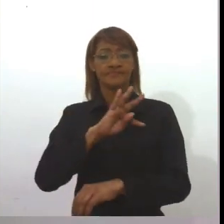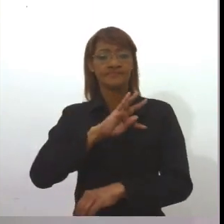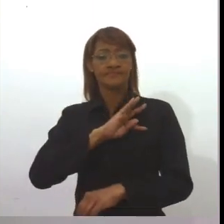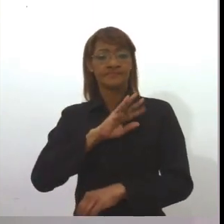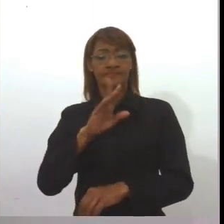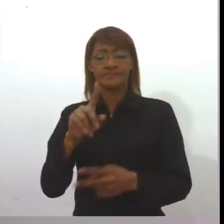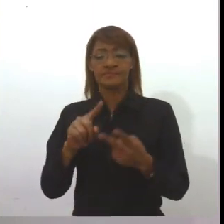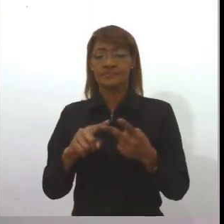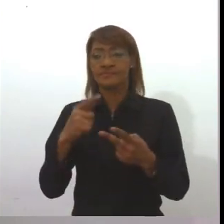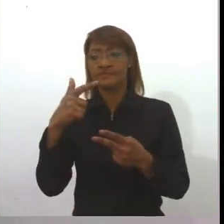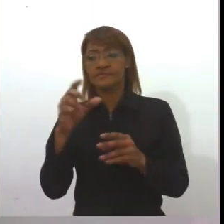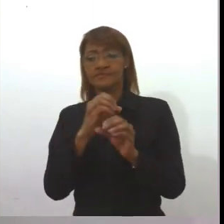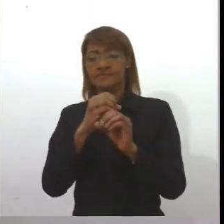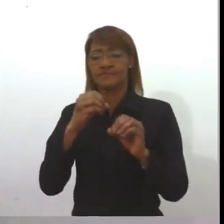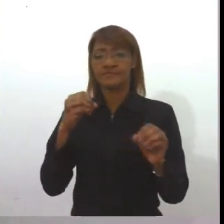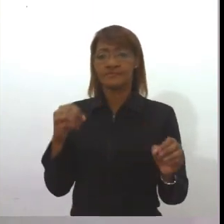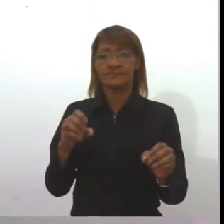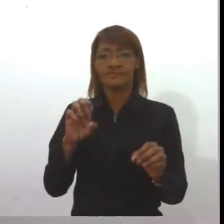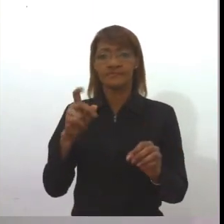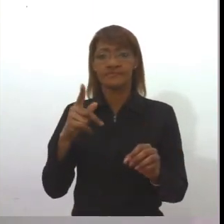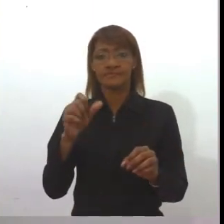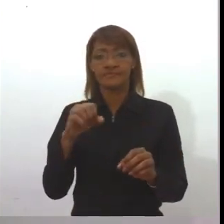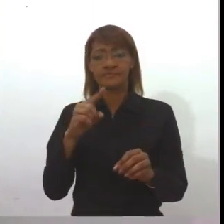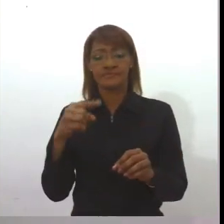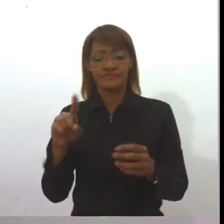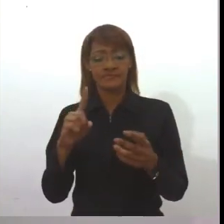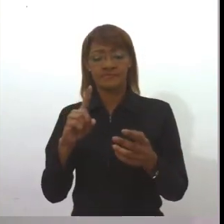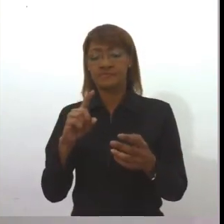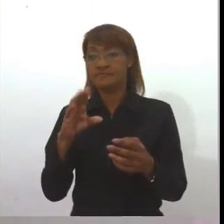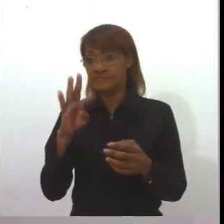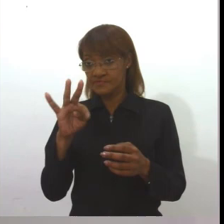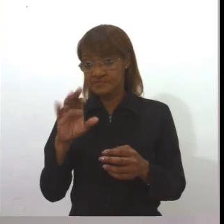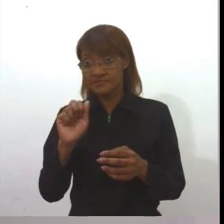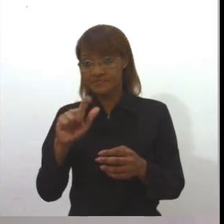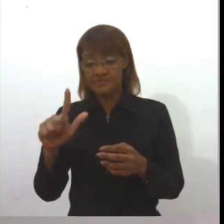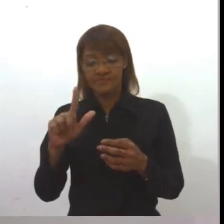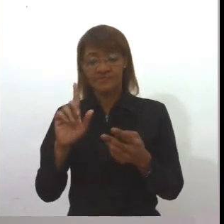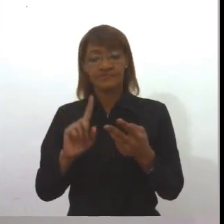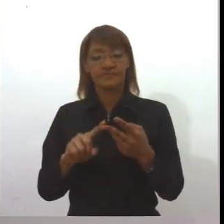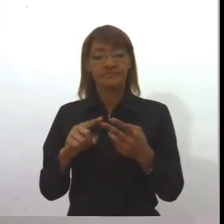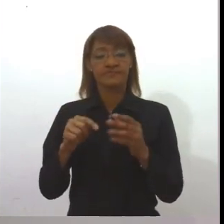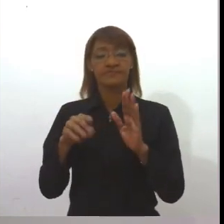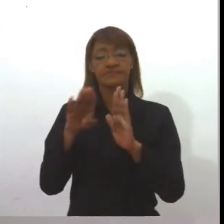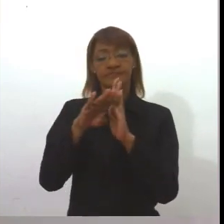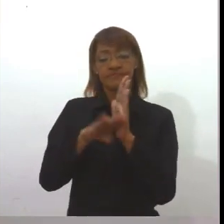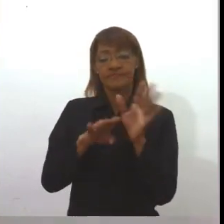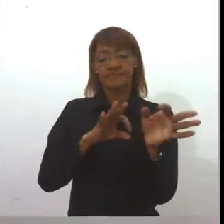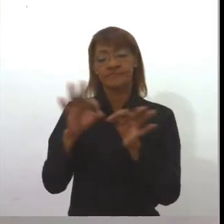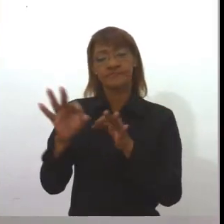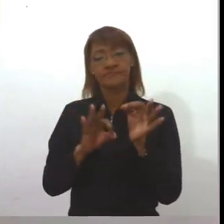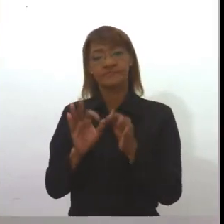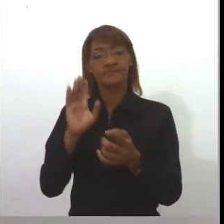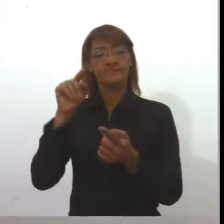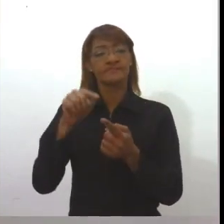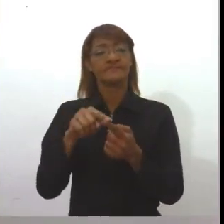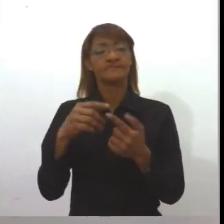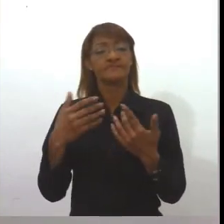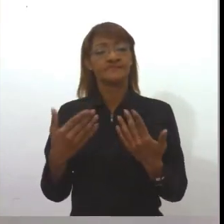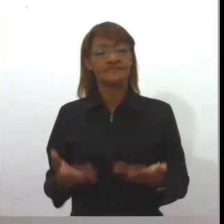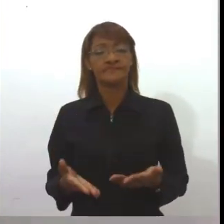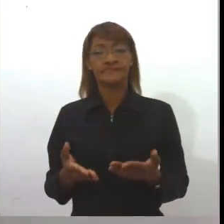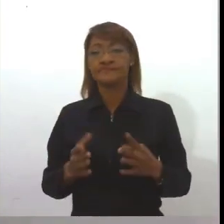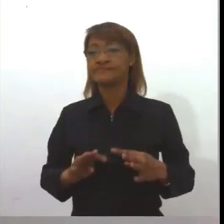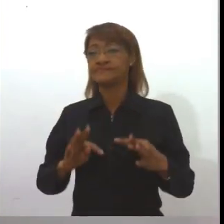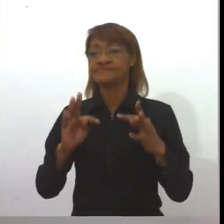é um engenheiro aeroespacial, e ele vai estar ensinando os meninos como planejar os seus objetivos do jeito que a NASA planeja as